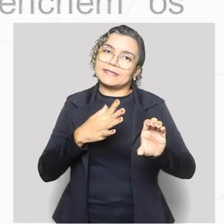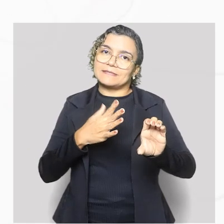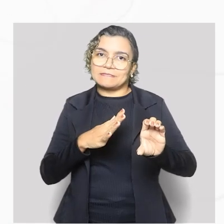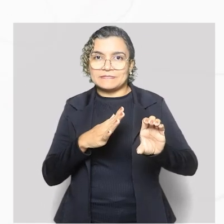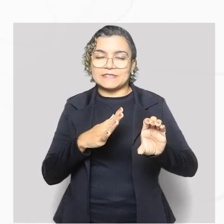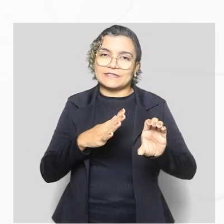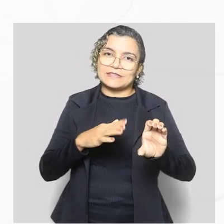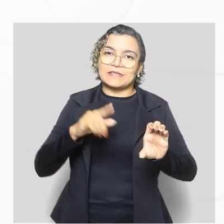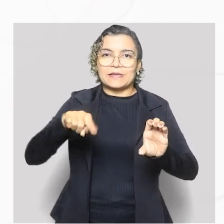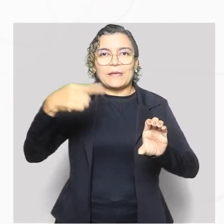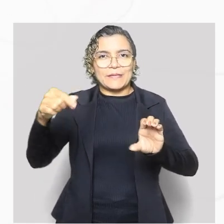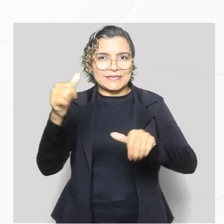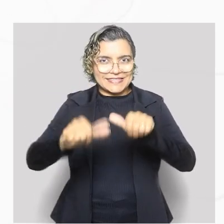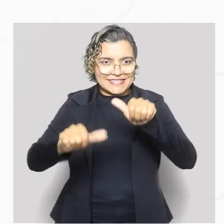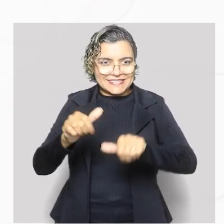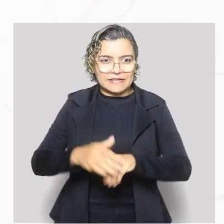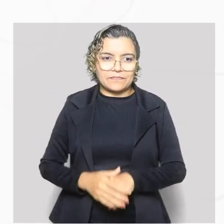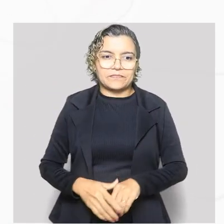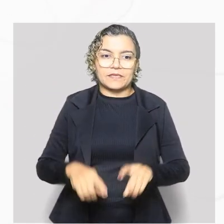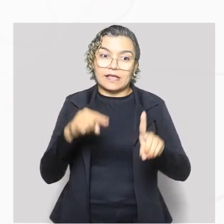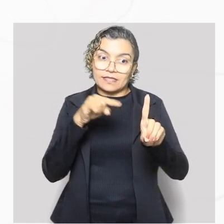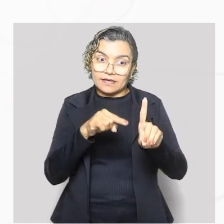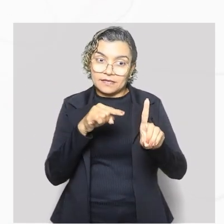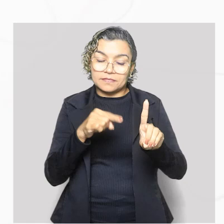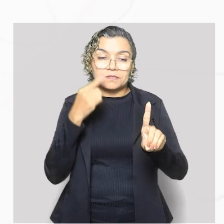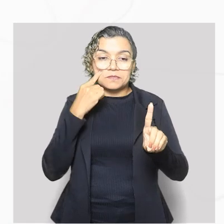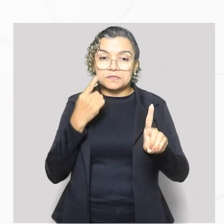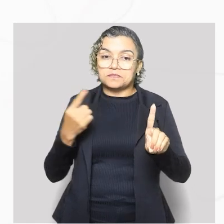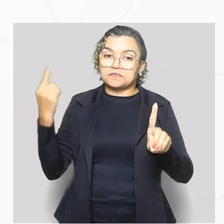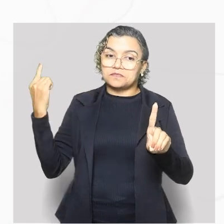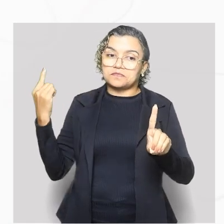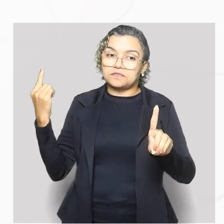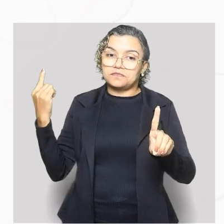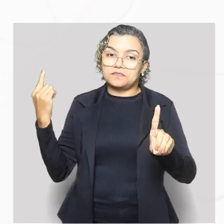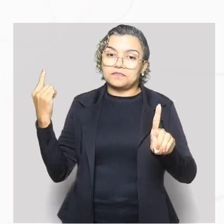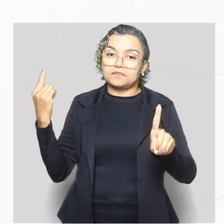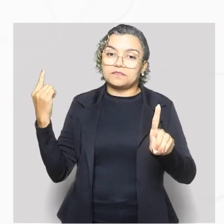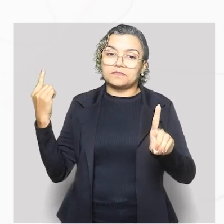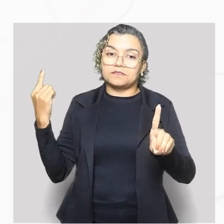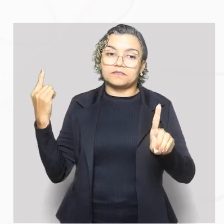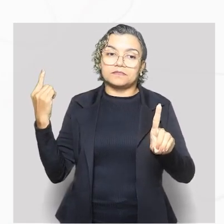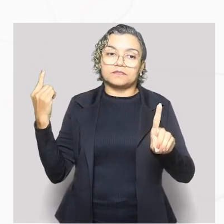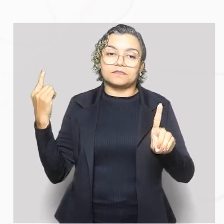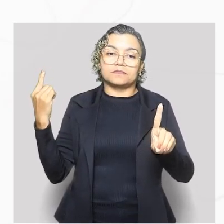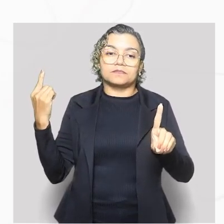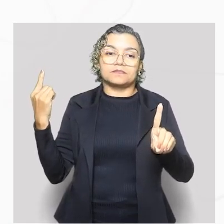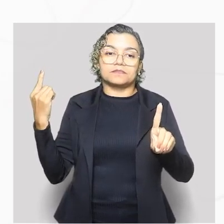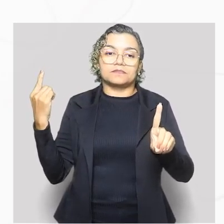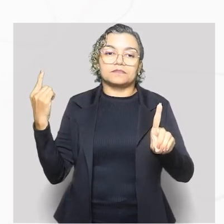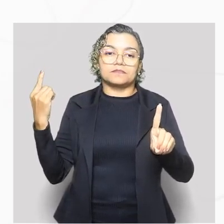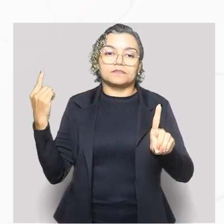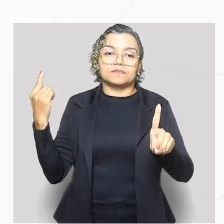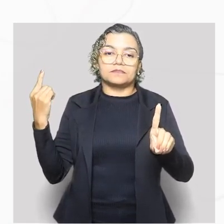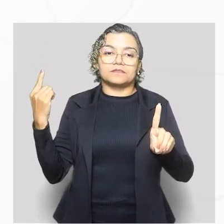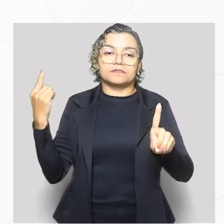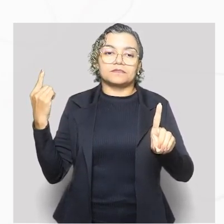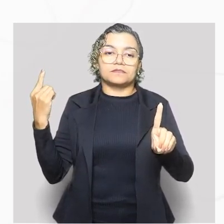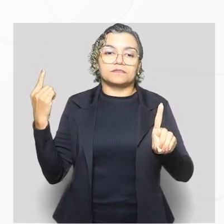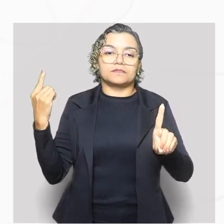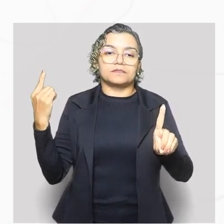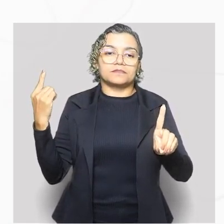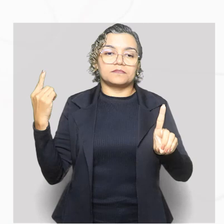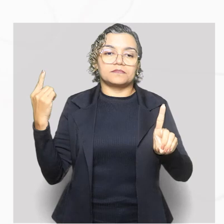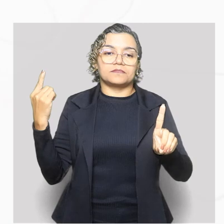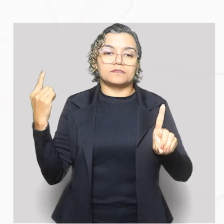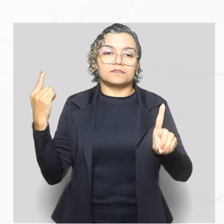gente analisar. Na letra D fala, os vírus não são seres vivos porque preenche o requisito 3, mas não os requisitos 1 e